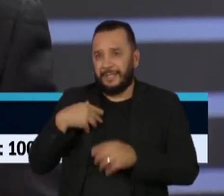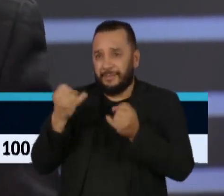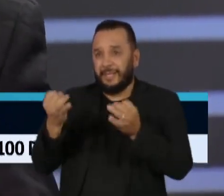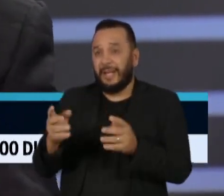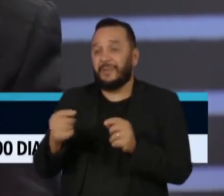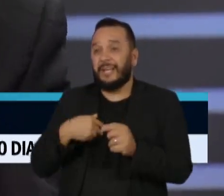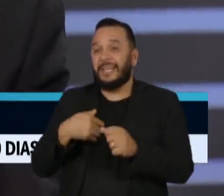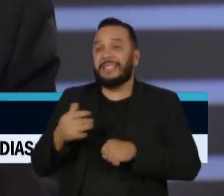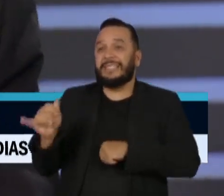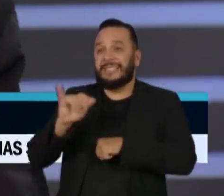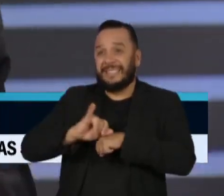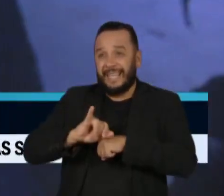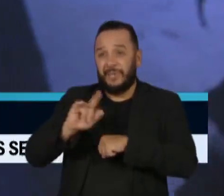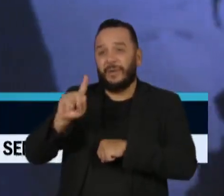centro era chamado de pântano